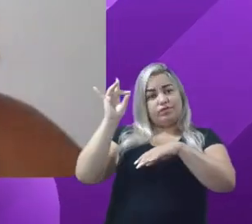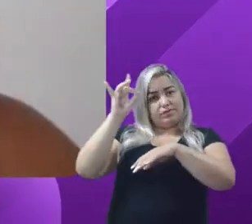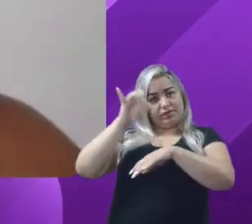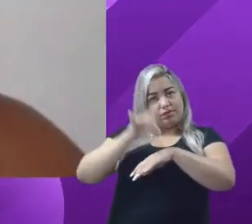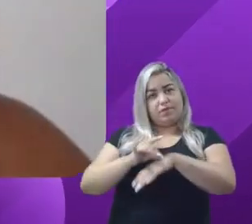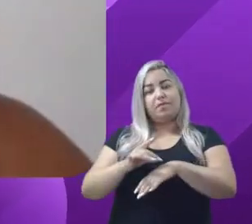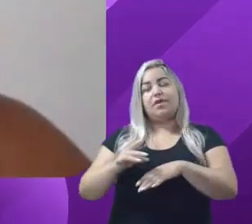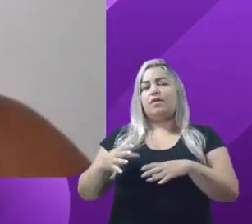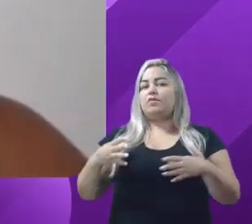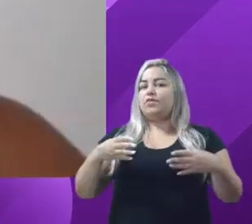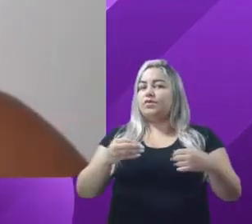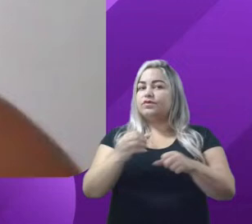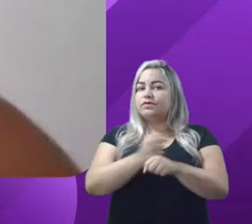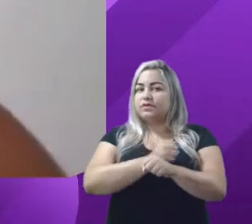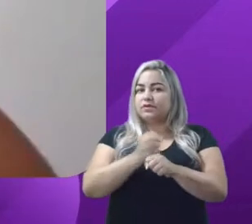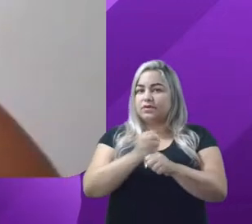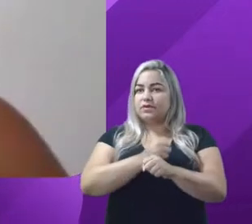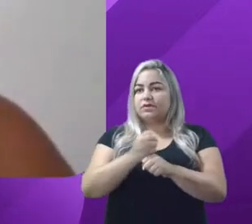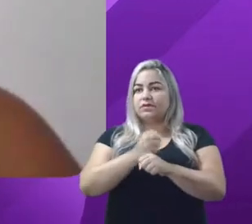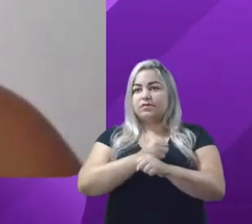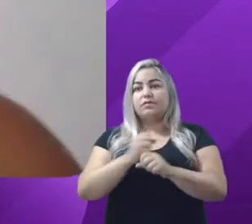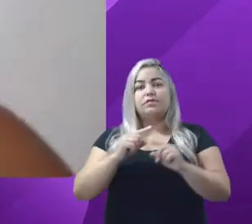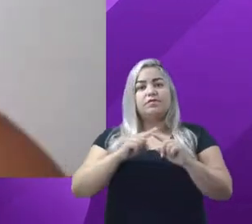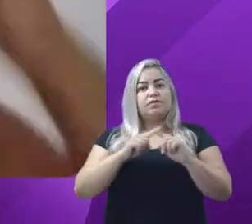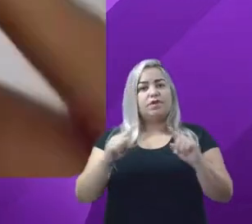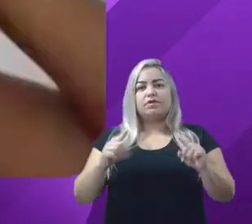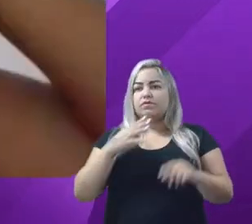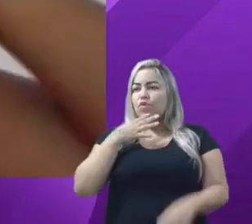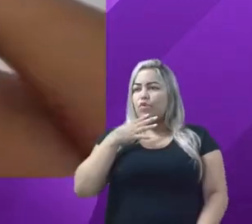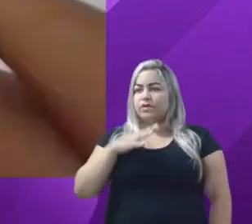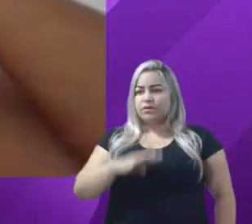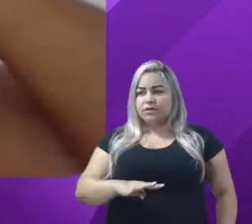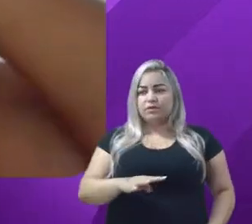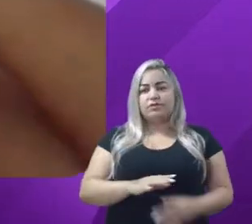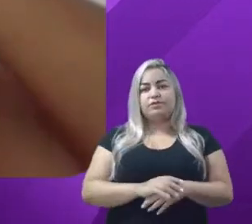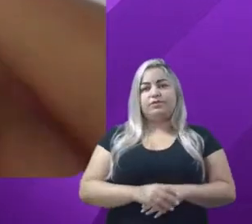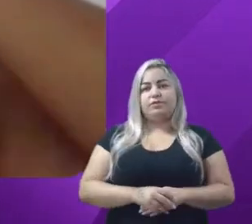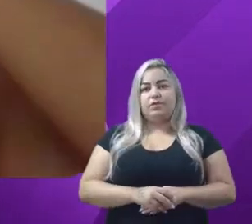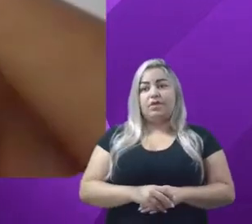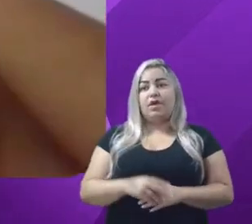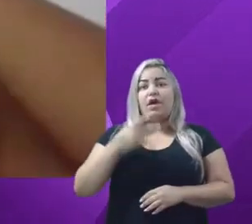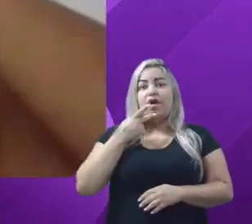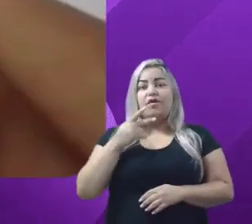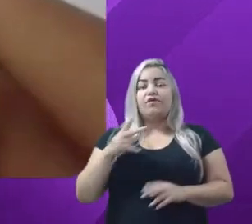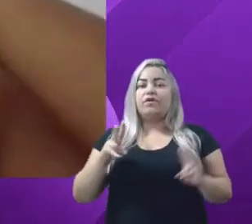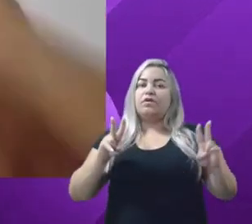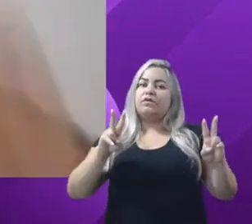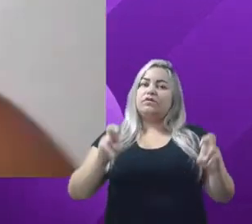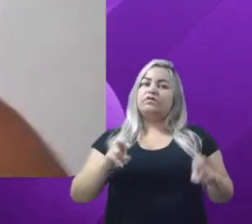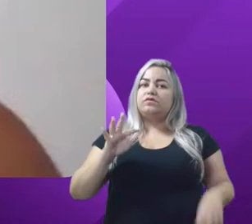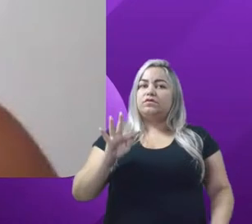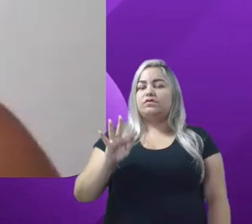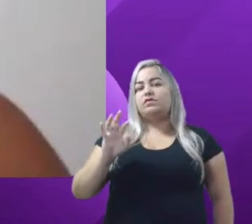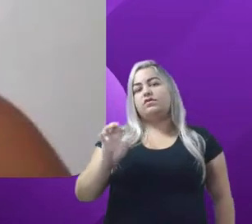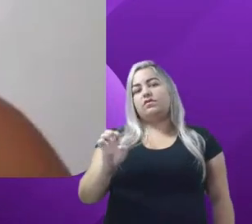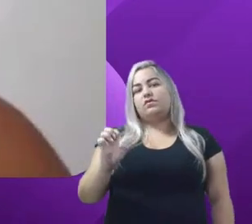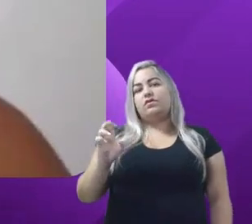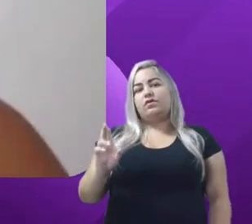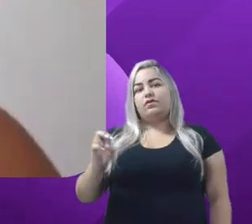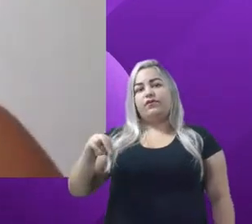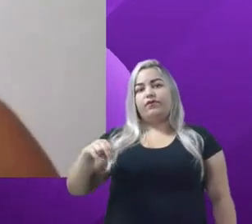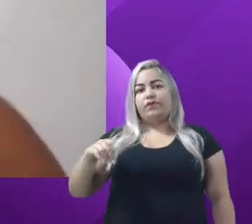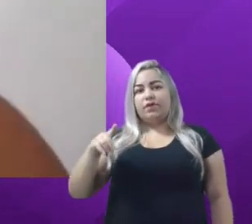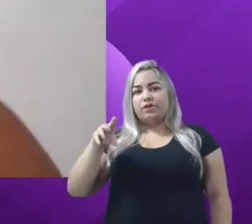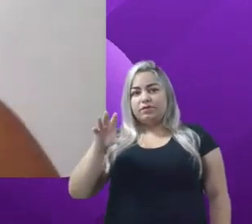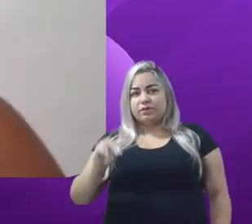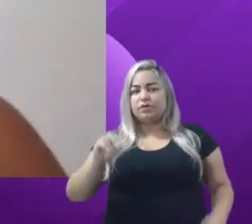há muito tempo, né? Mas isso não se conhece. Então, a fala do seu Fernando, ela foi muito clara,